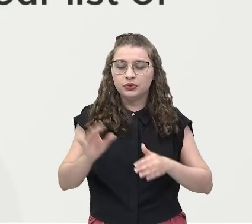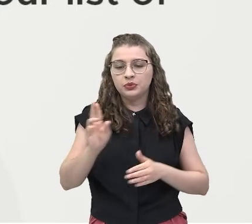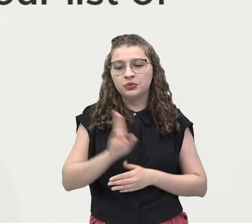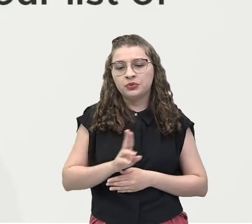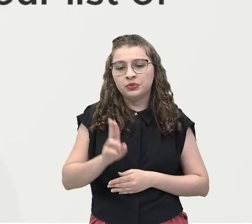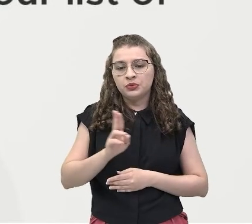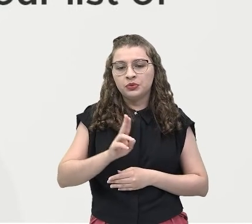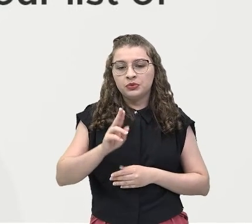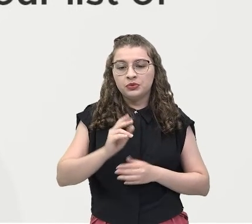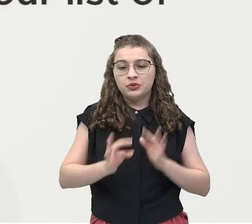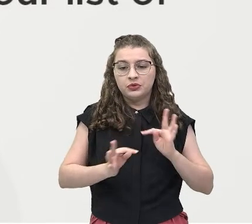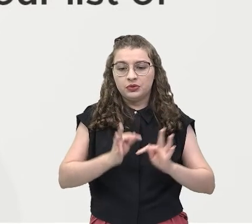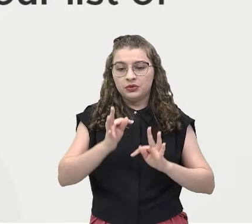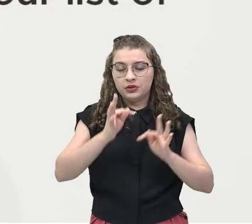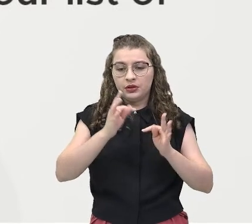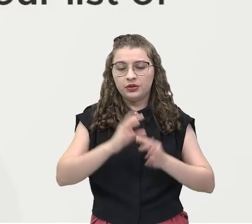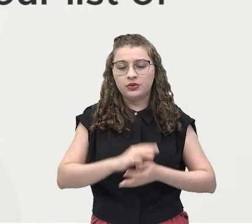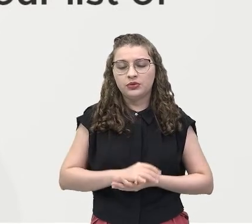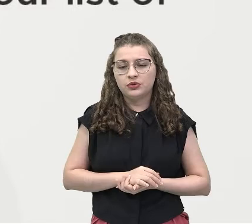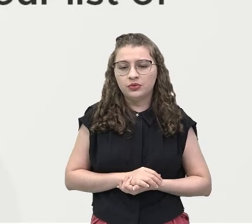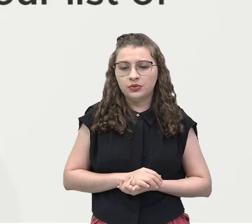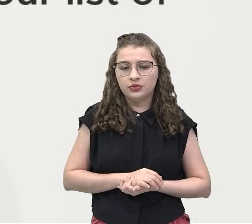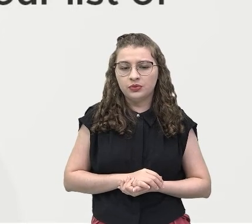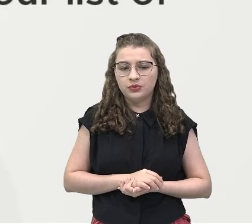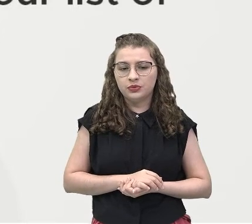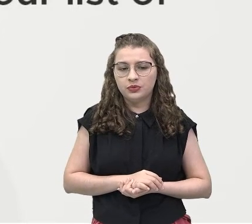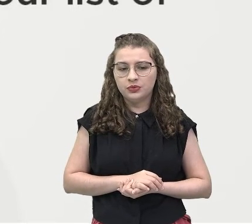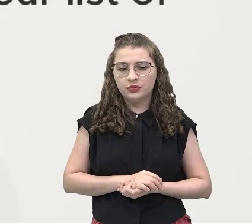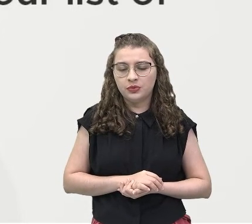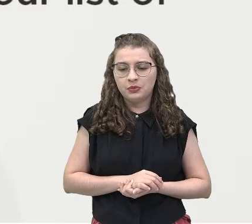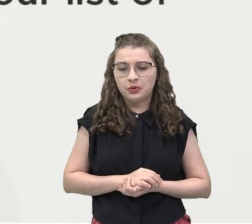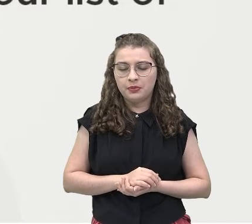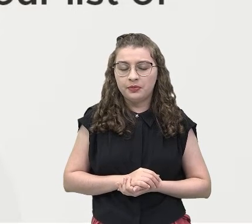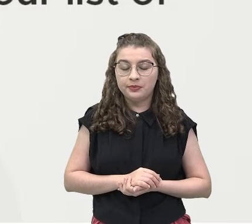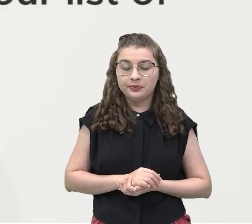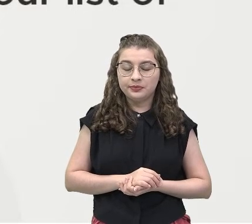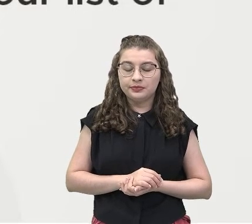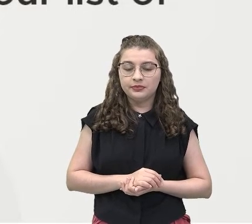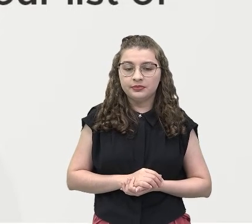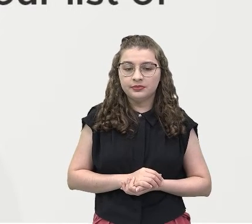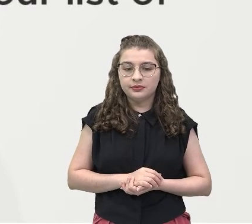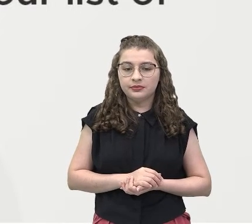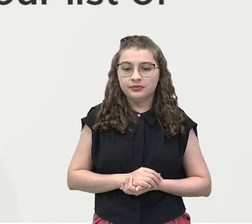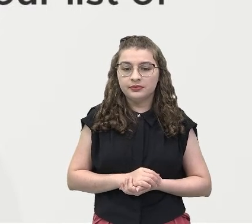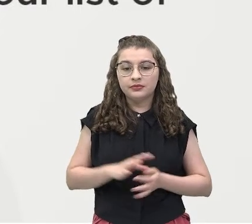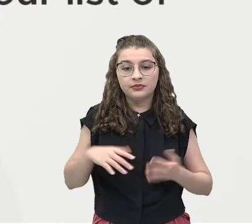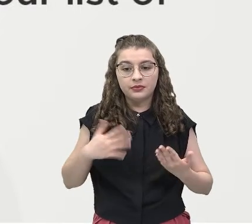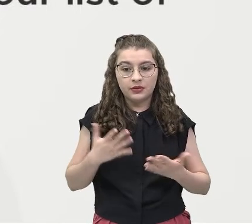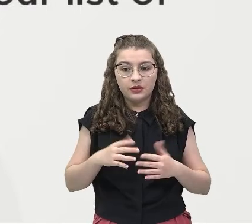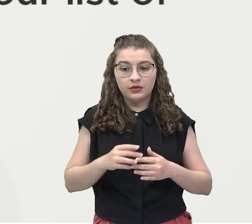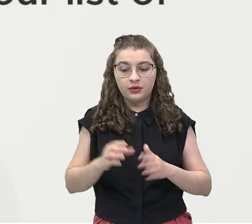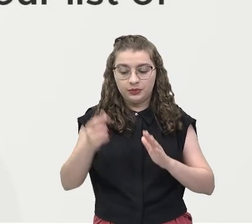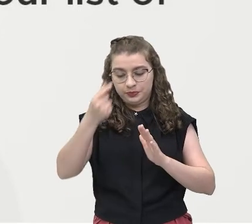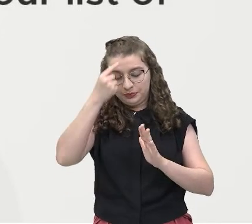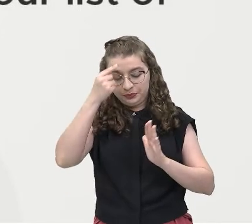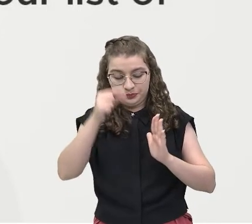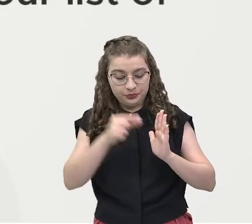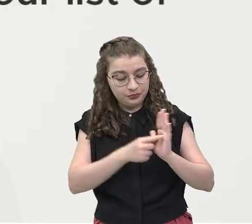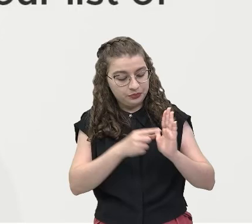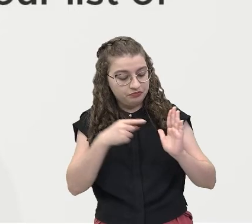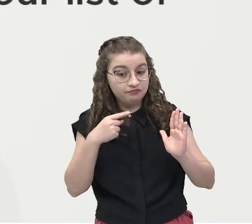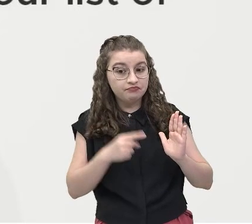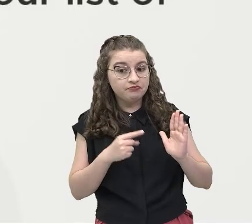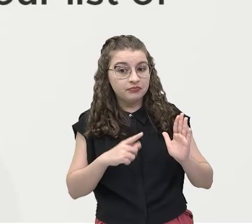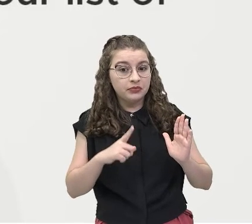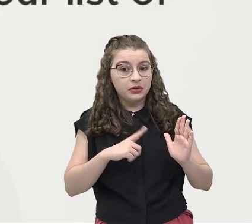the helping to solve complex problems. Então, através dessa inteligência artificial, ela